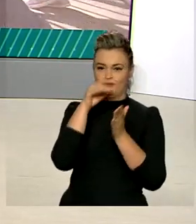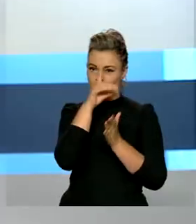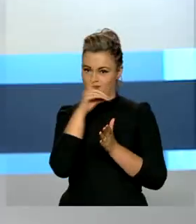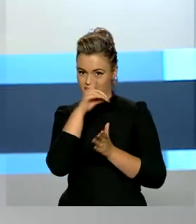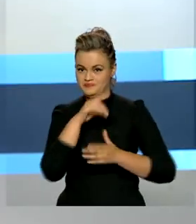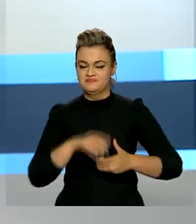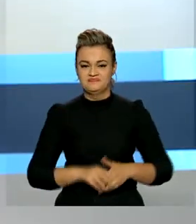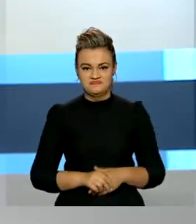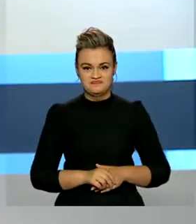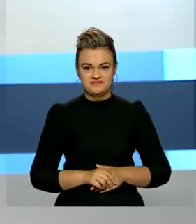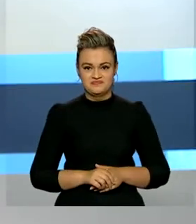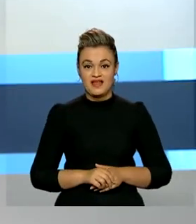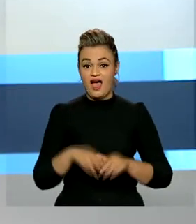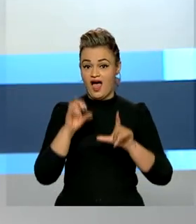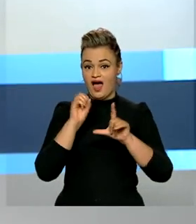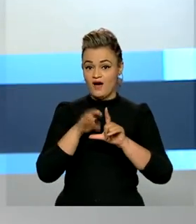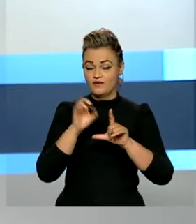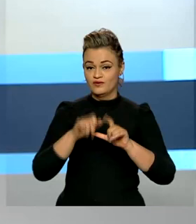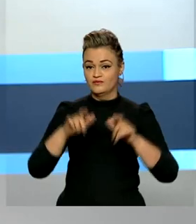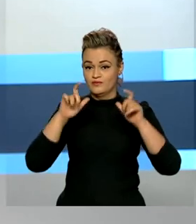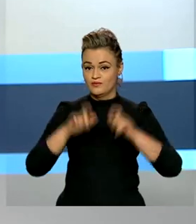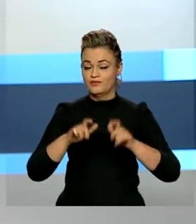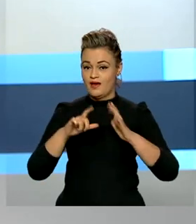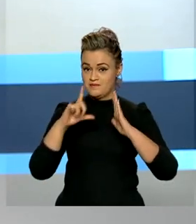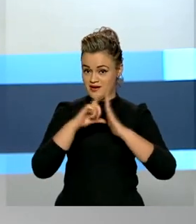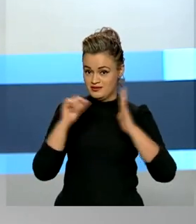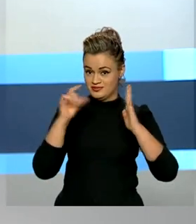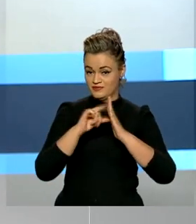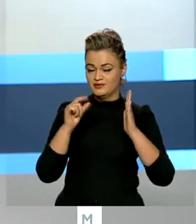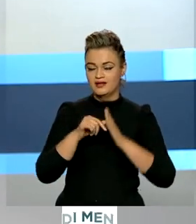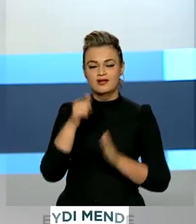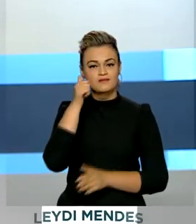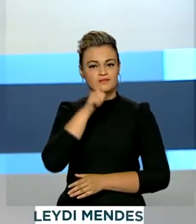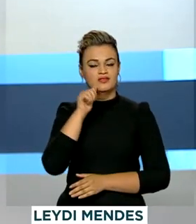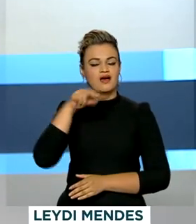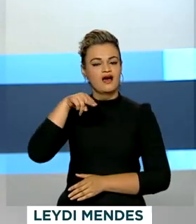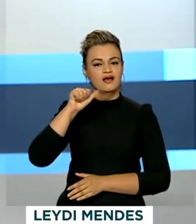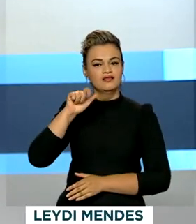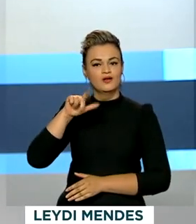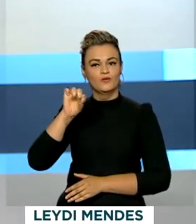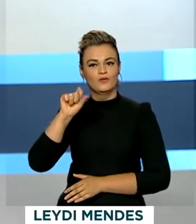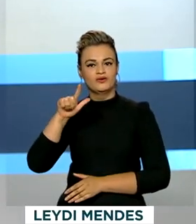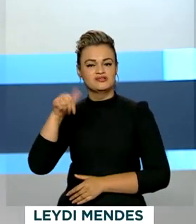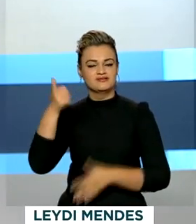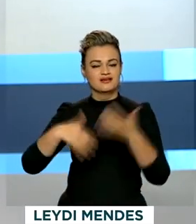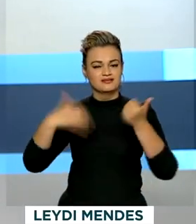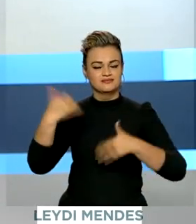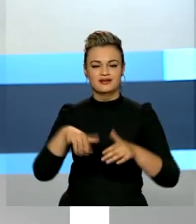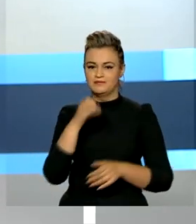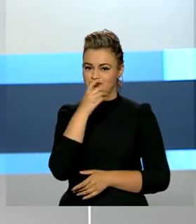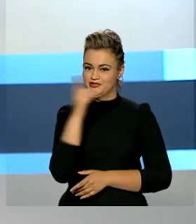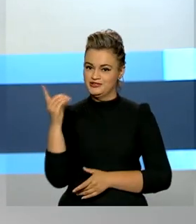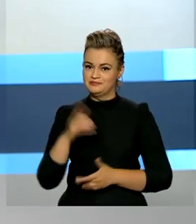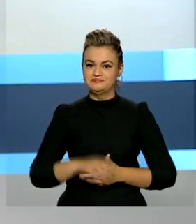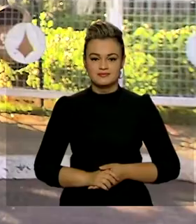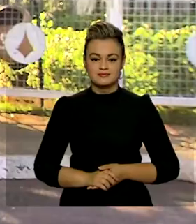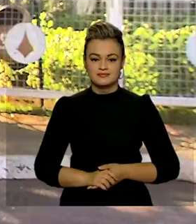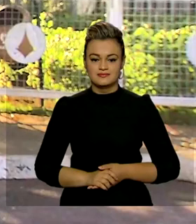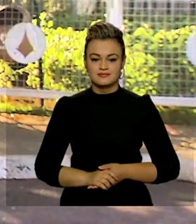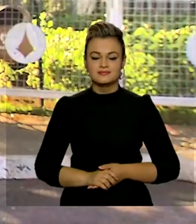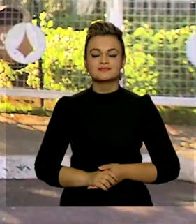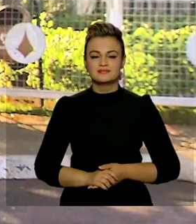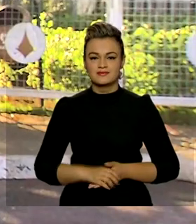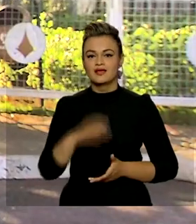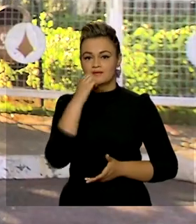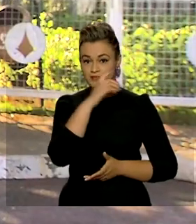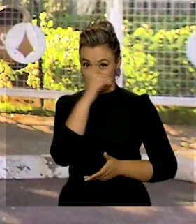domingo. Ao vivo do Palácio da Alvorada, a repórter Ana Luísa Prazer tem mais informações para a gente. Bom dia, Ana Luísa.